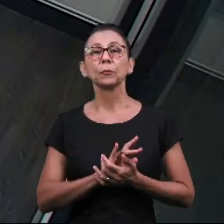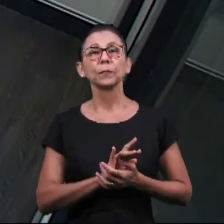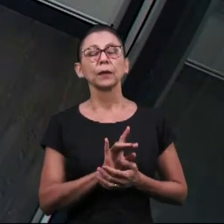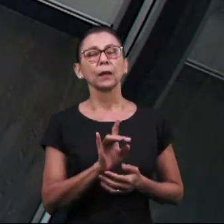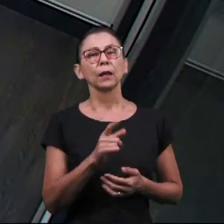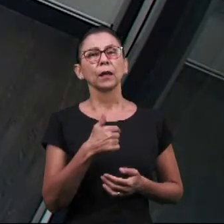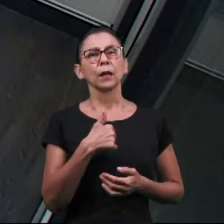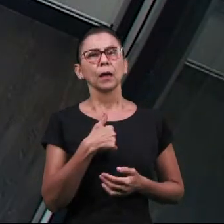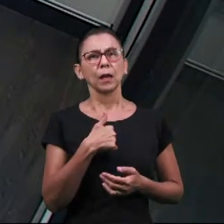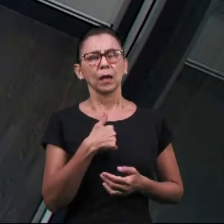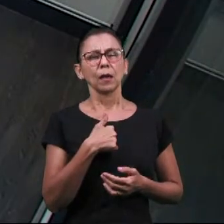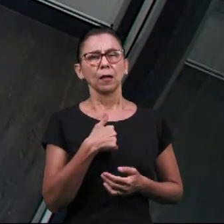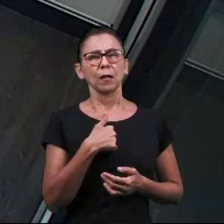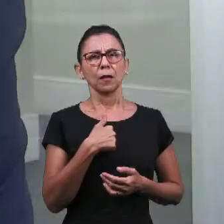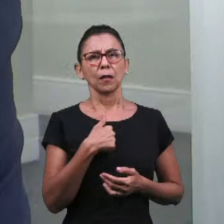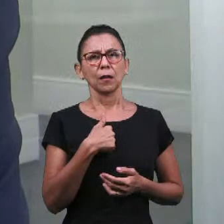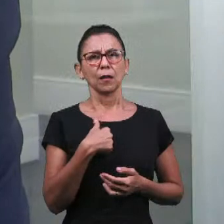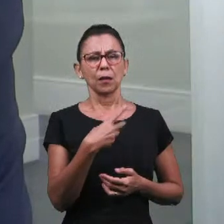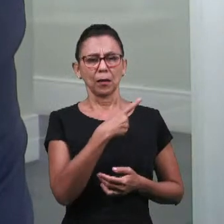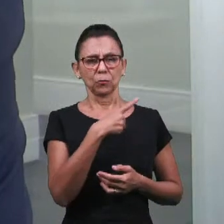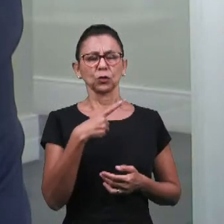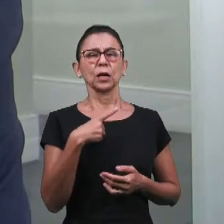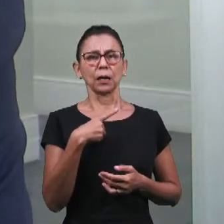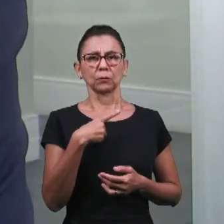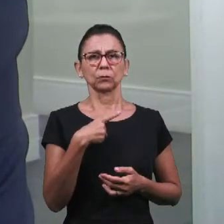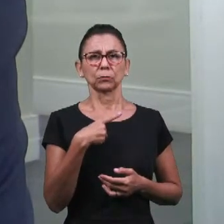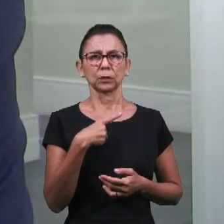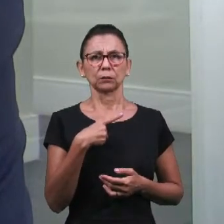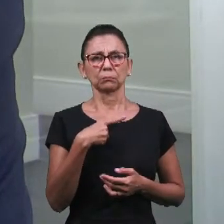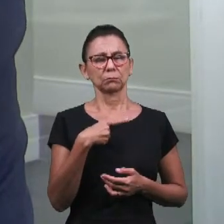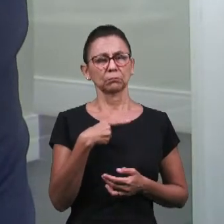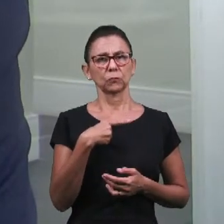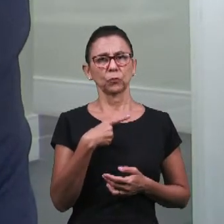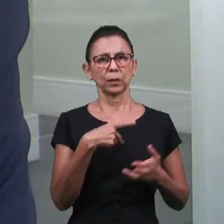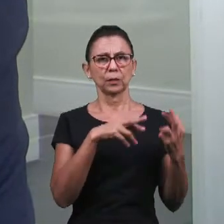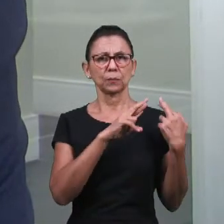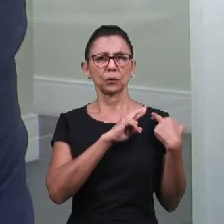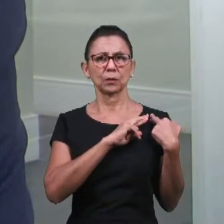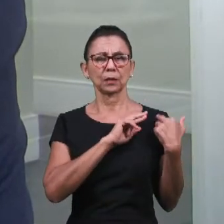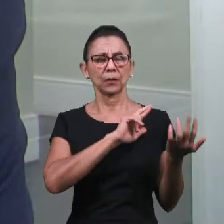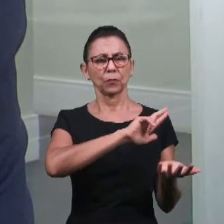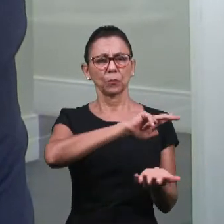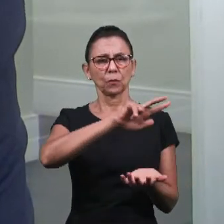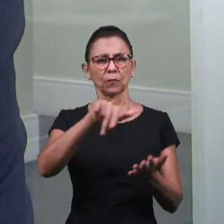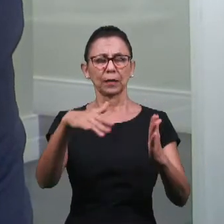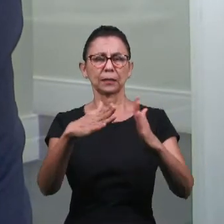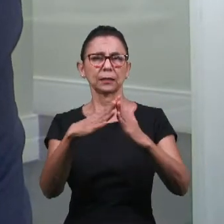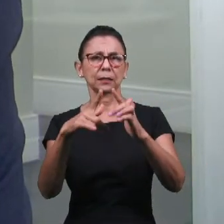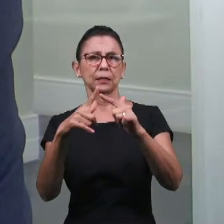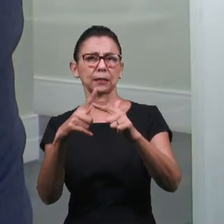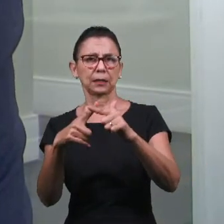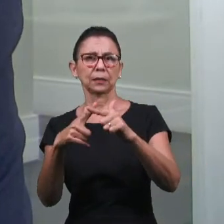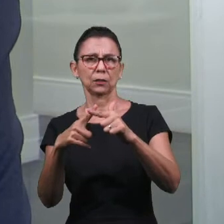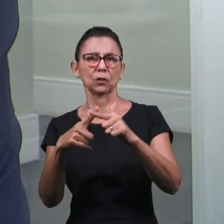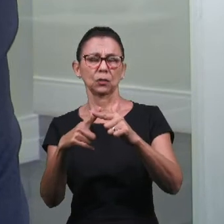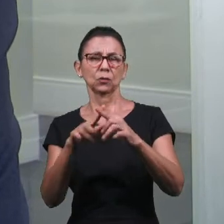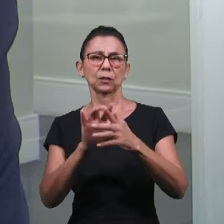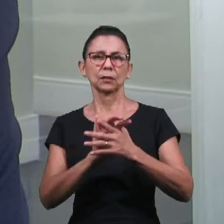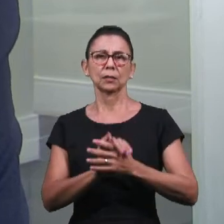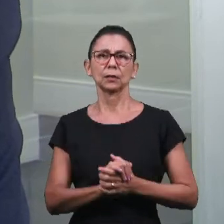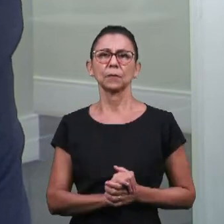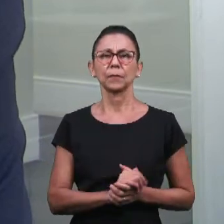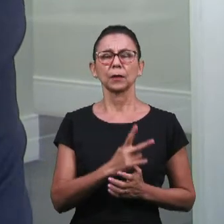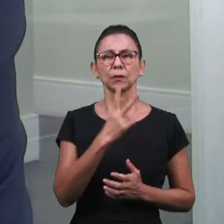O diaconato eu andei em várias igrejas, né? Aí estava na igreja da Praia do Canto, né? Trabalhava lá no